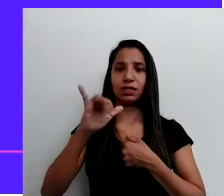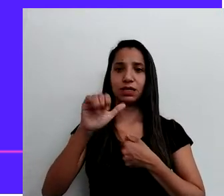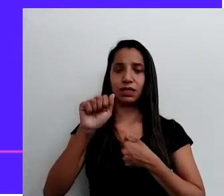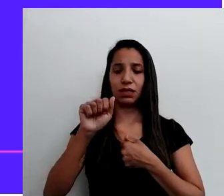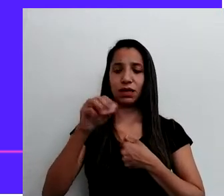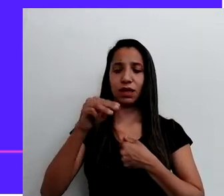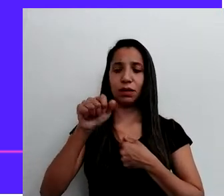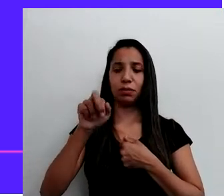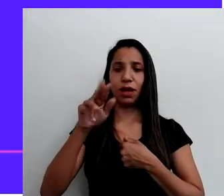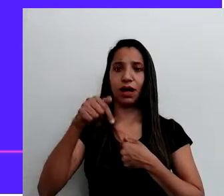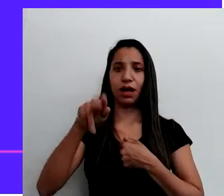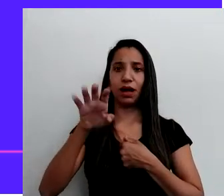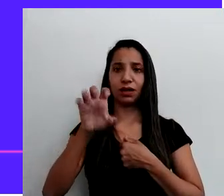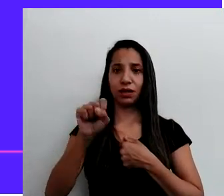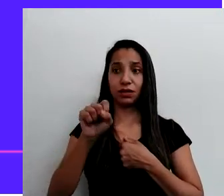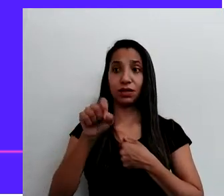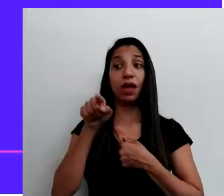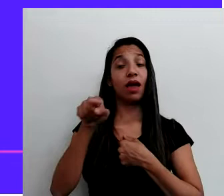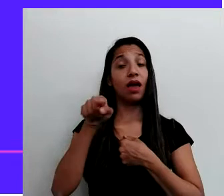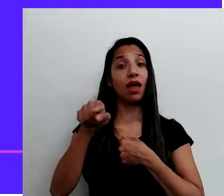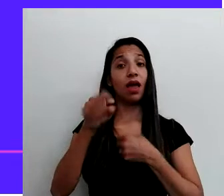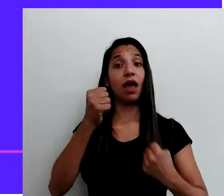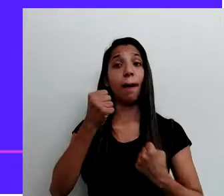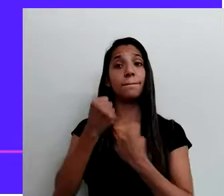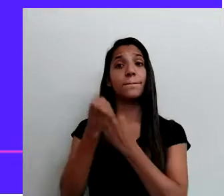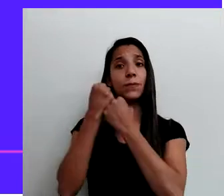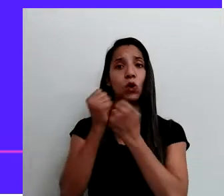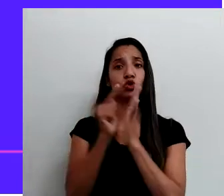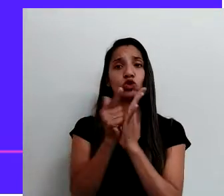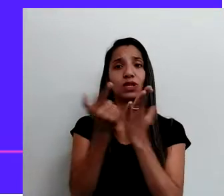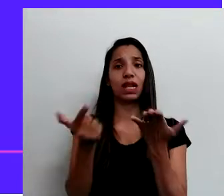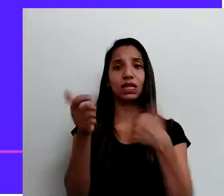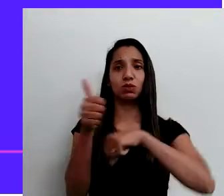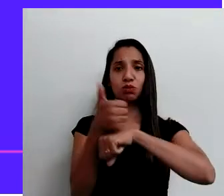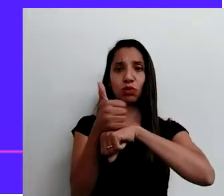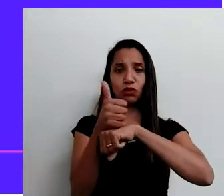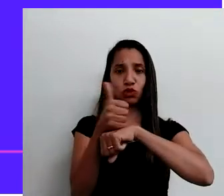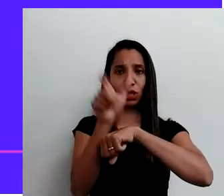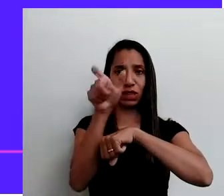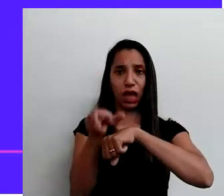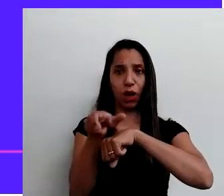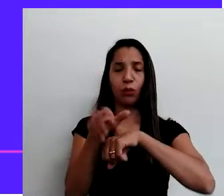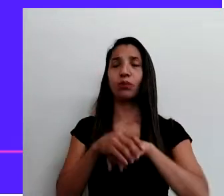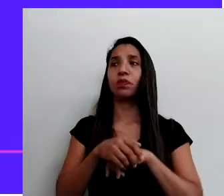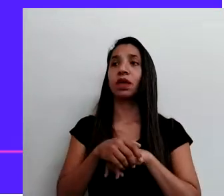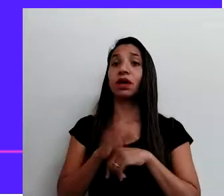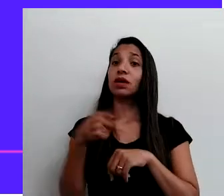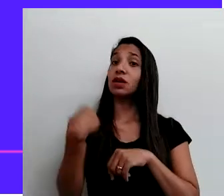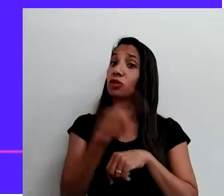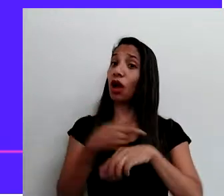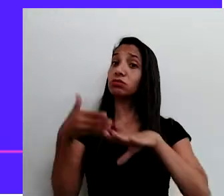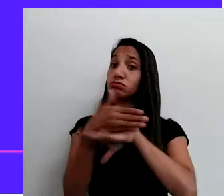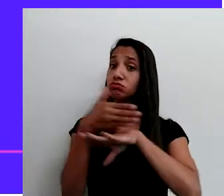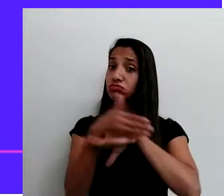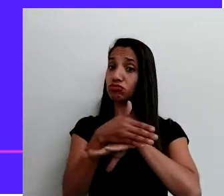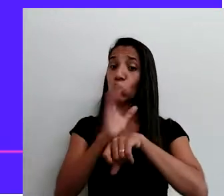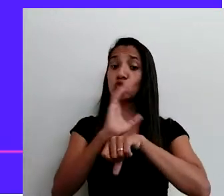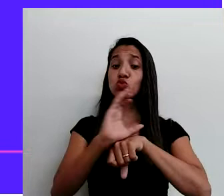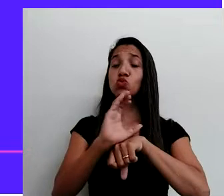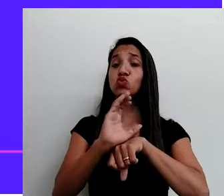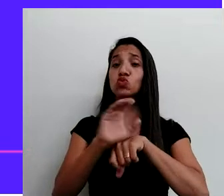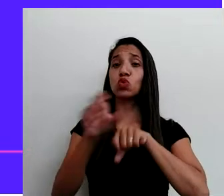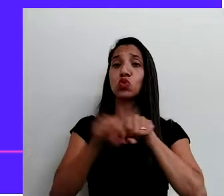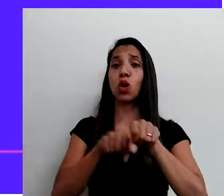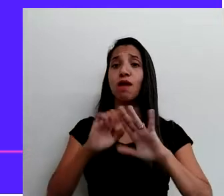apoia o jornalismo profissional. E a gente participou de um curso deles, uma formação, né, deles